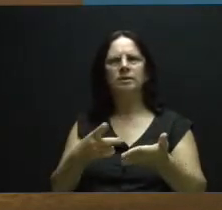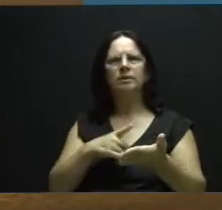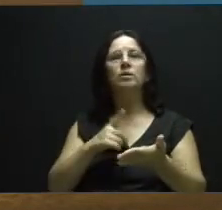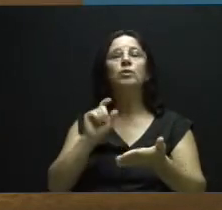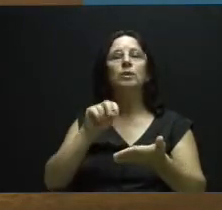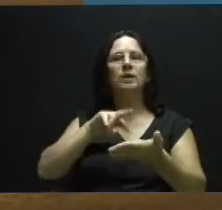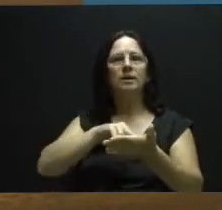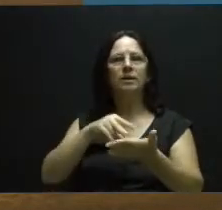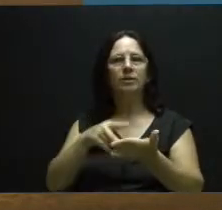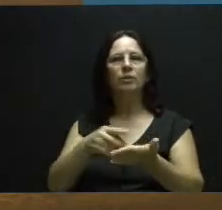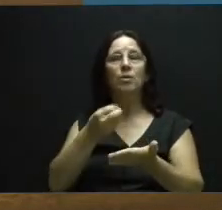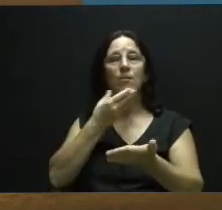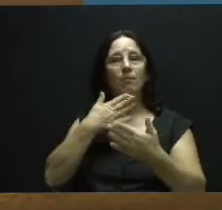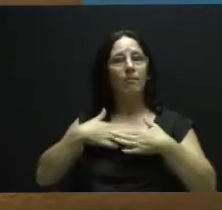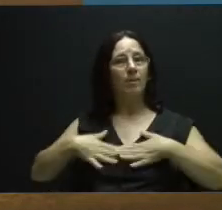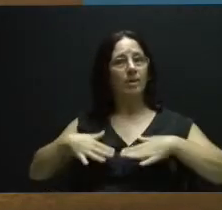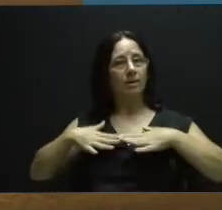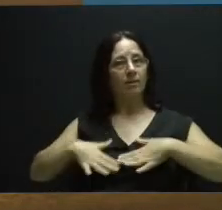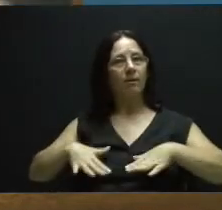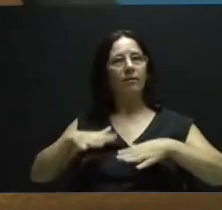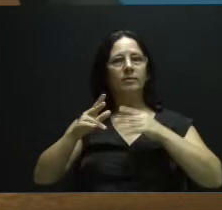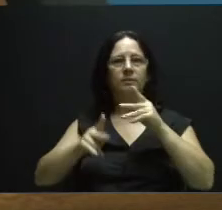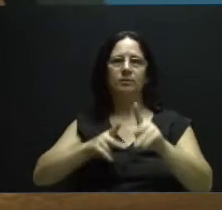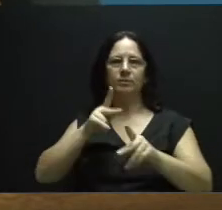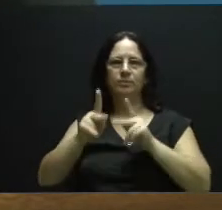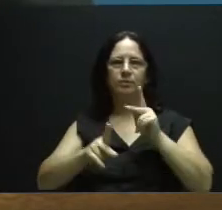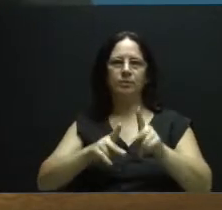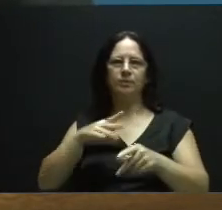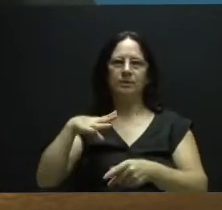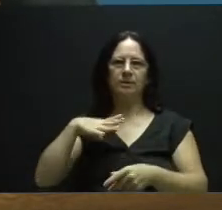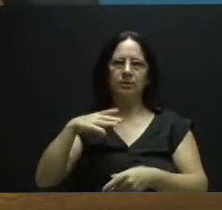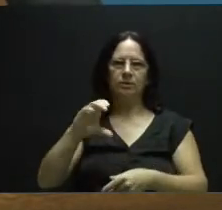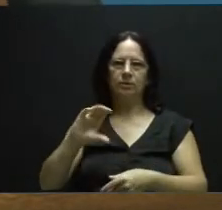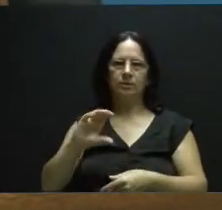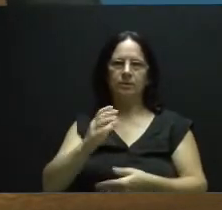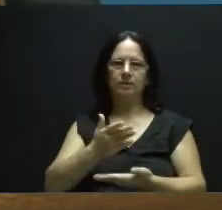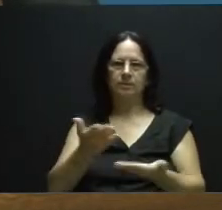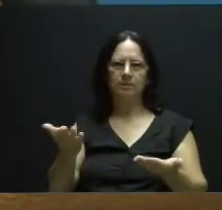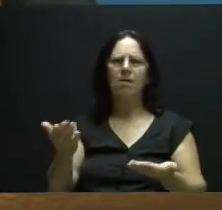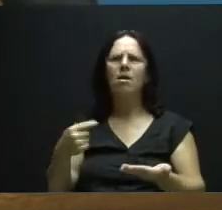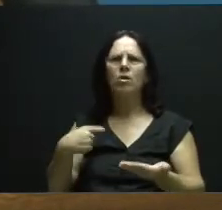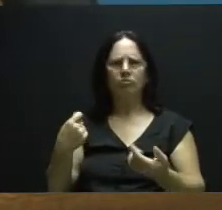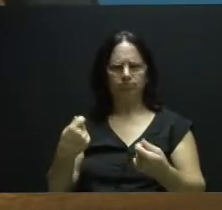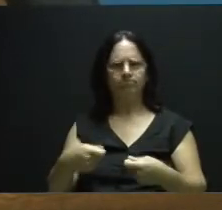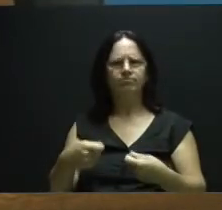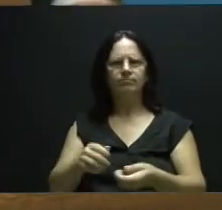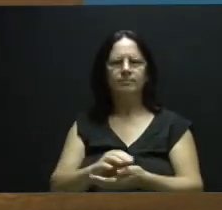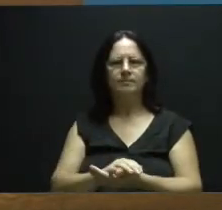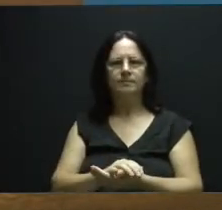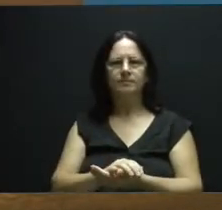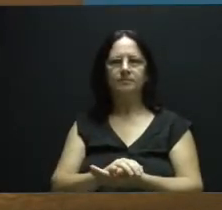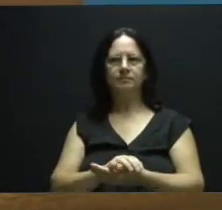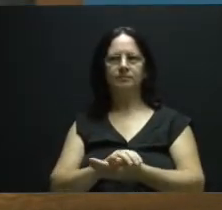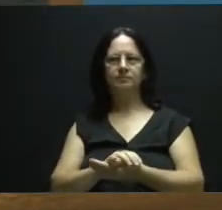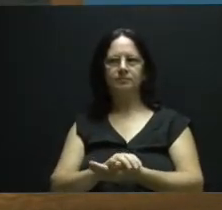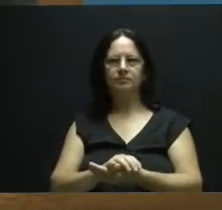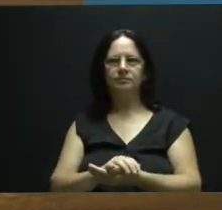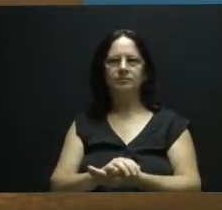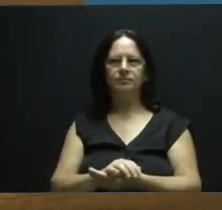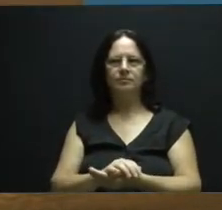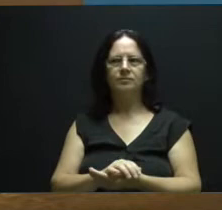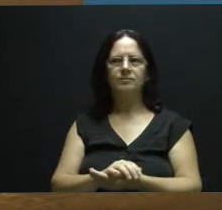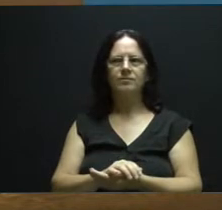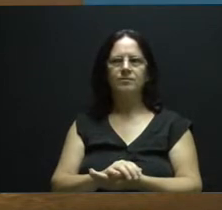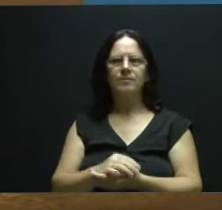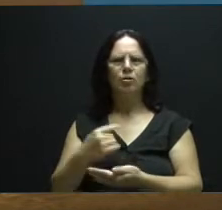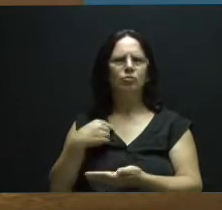que o bem estar da população da nossa cidade pasmem os senhores e sou favorável sim deixei claro na minha fala pouco e